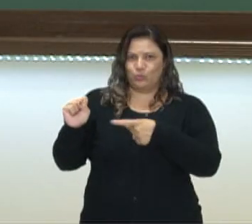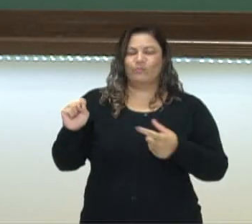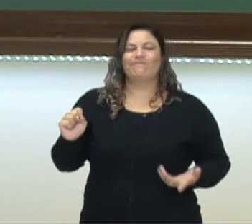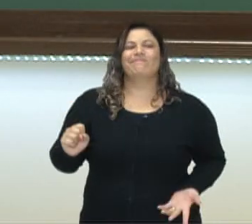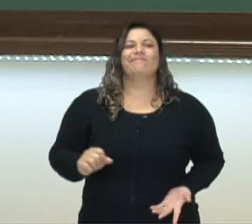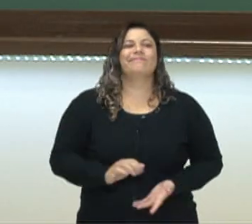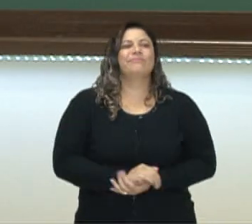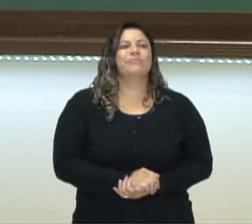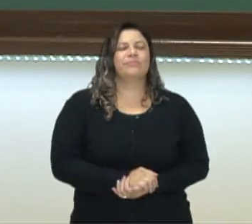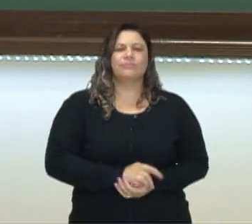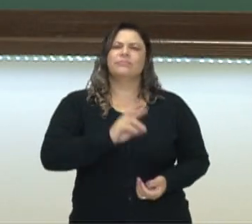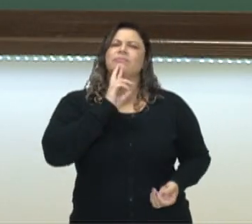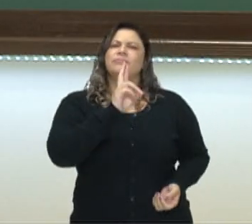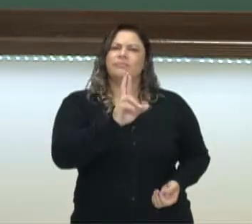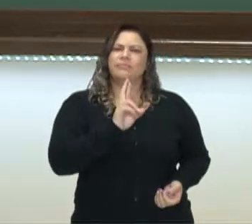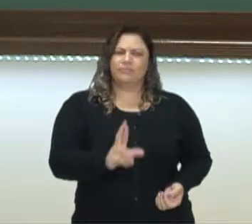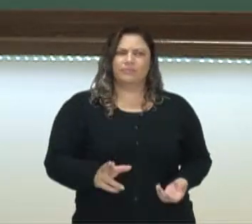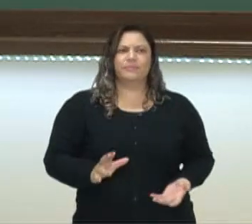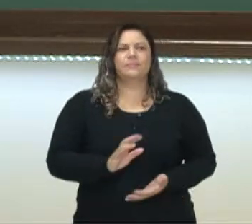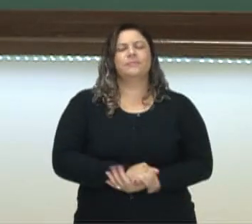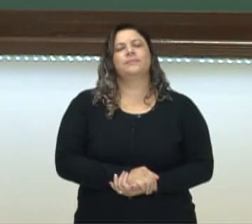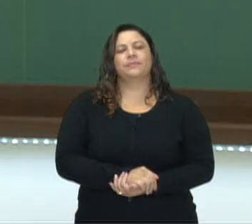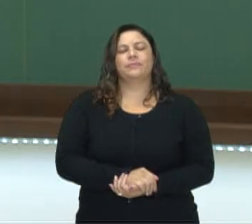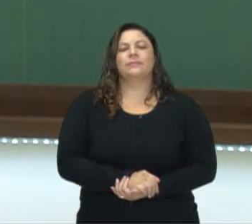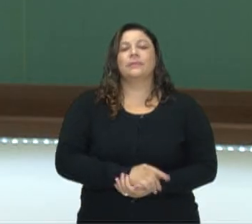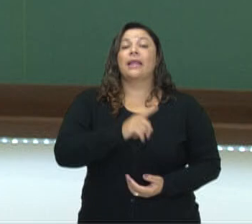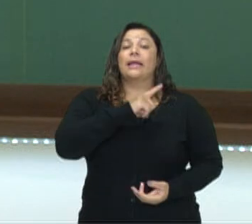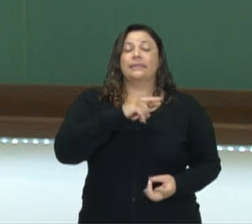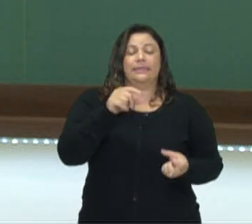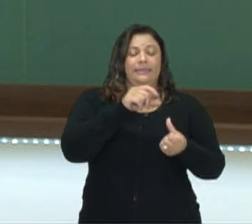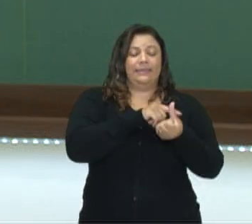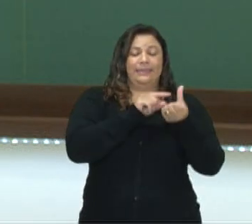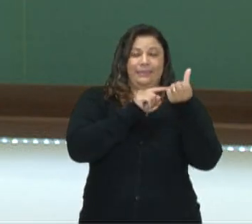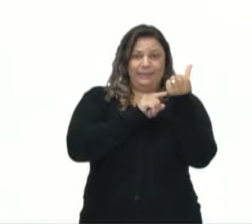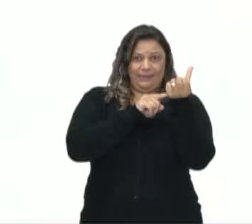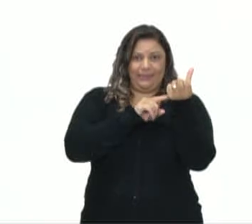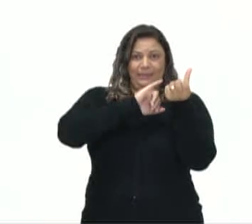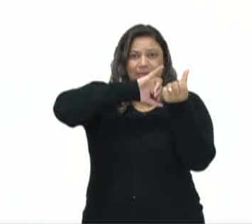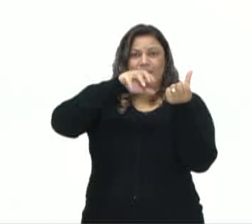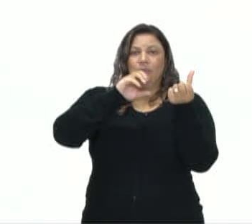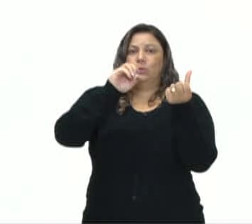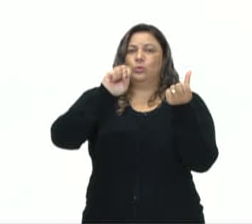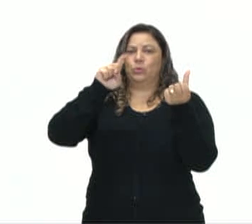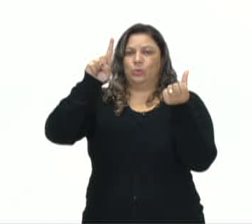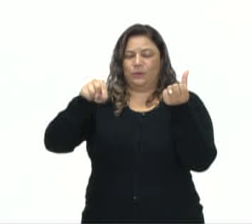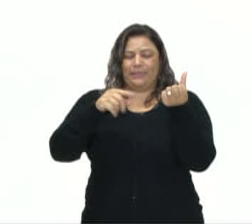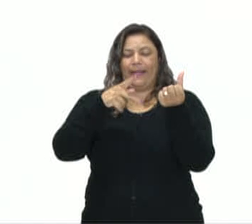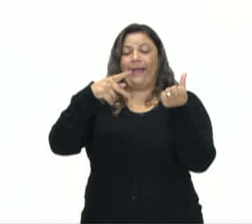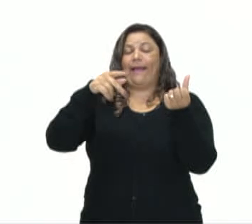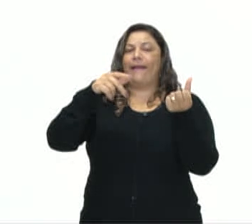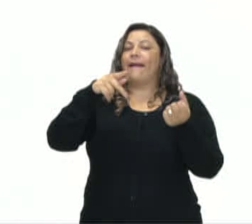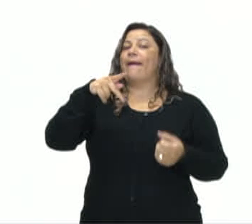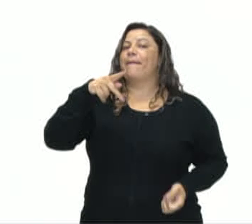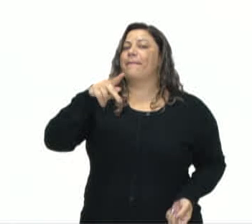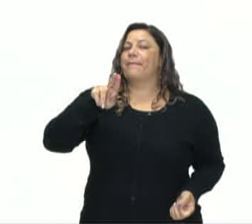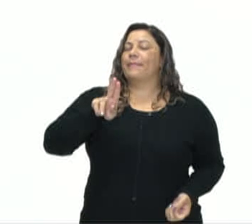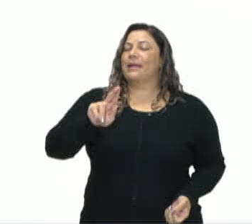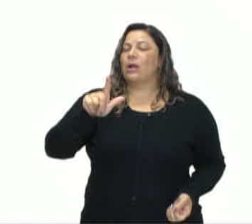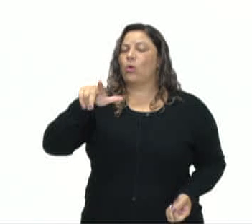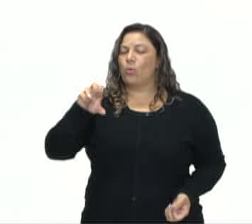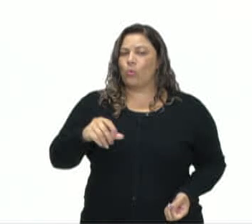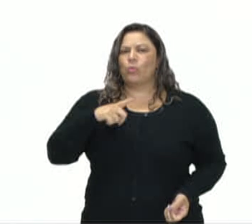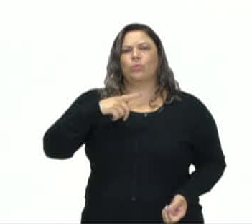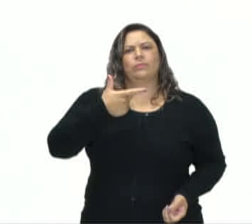certo? Então, respondendo, José tem 6 miniaturas de boneco, Paulo tem o dobro, por isso tem